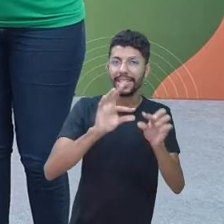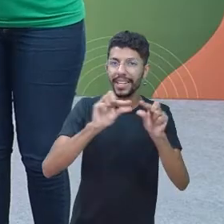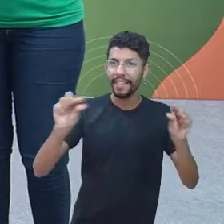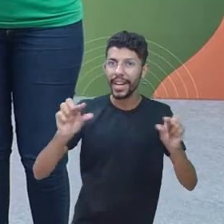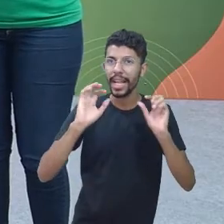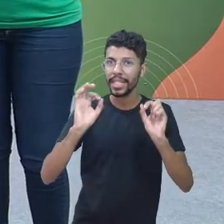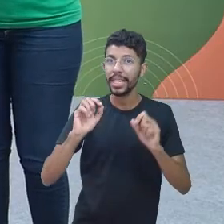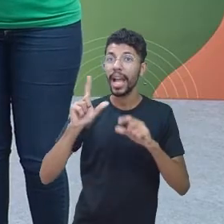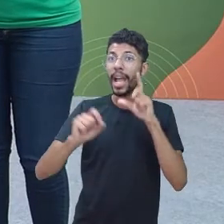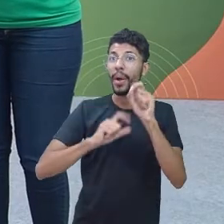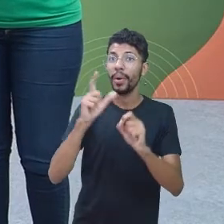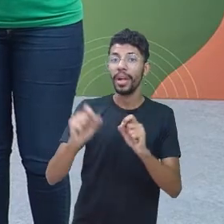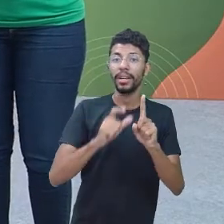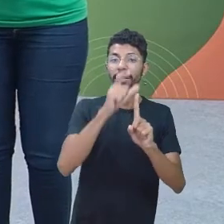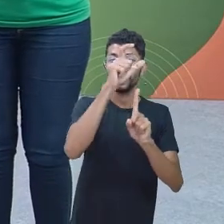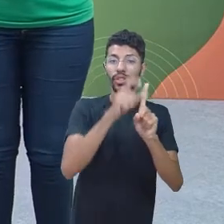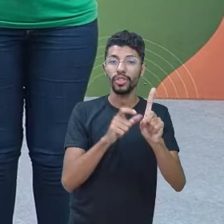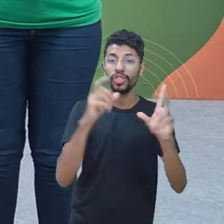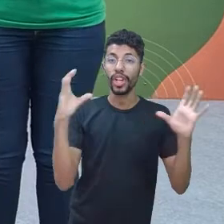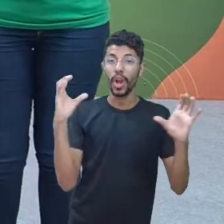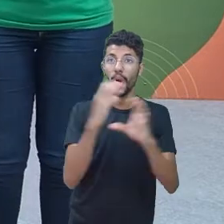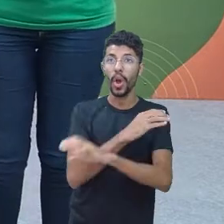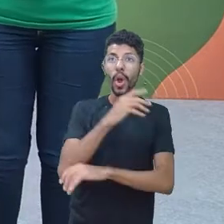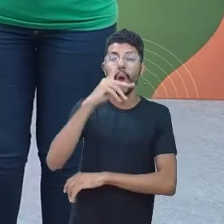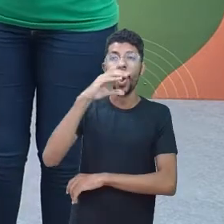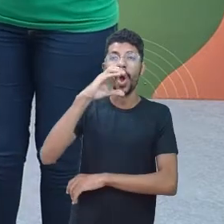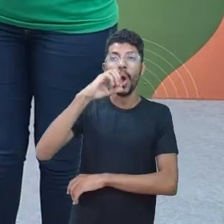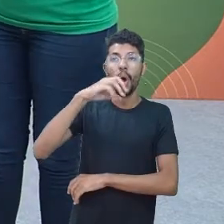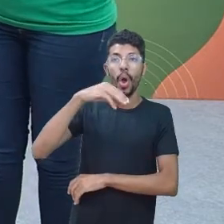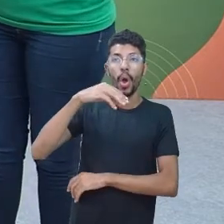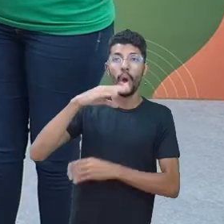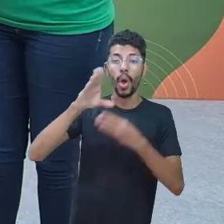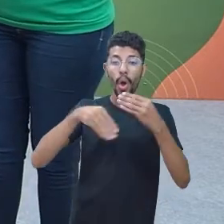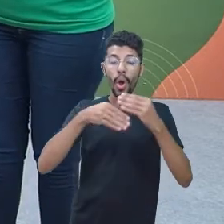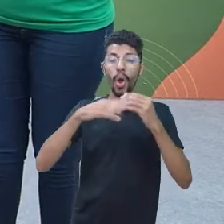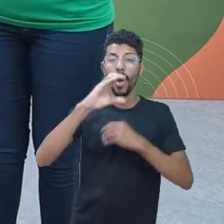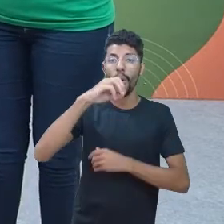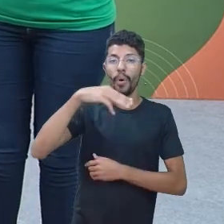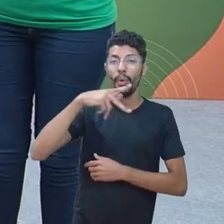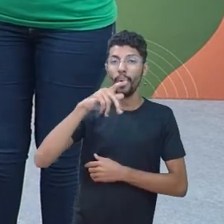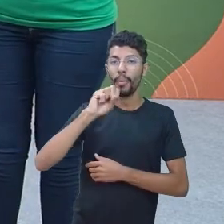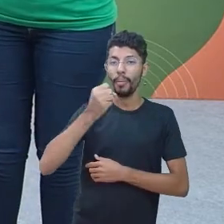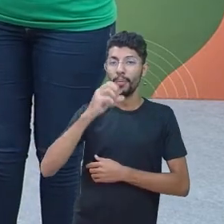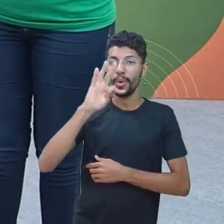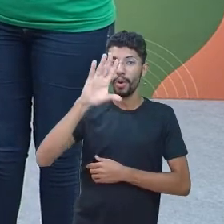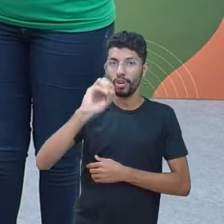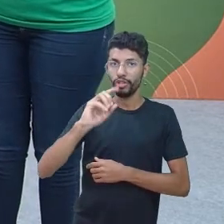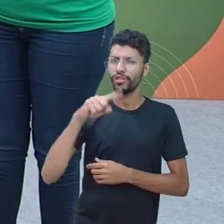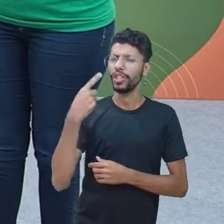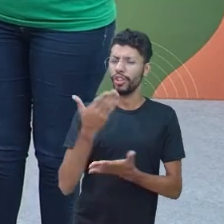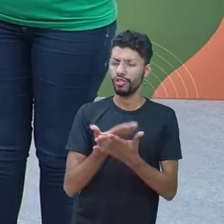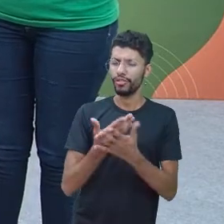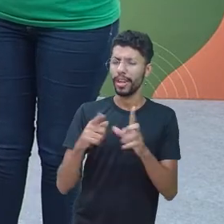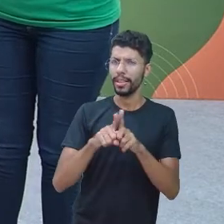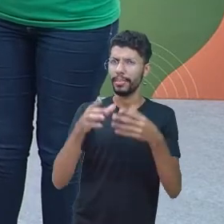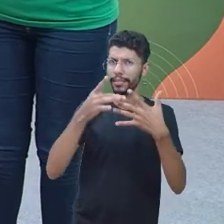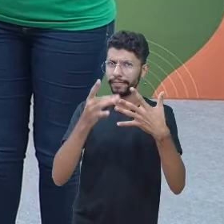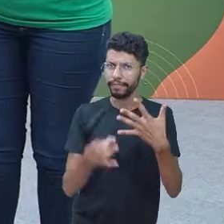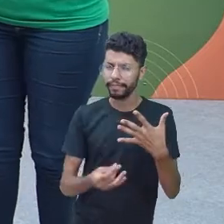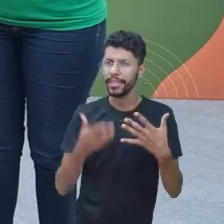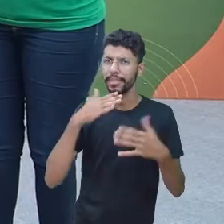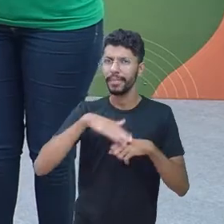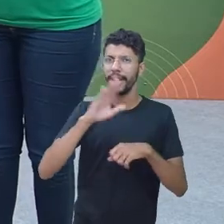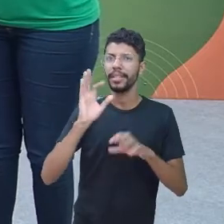um sujeito que? Composto, que a gente vai já ver também. Melhor, mais detalhadamente. Ordem